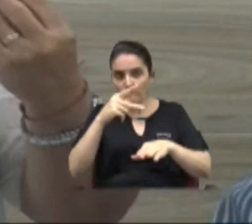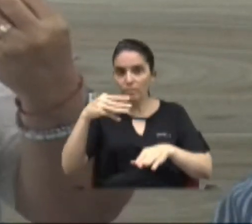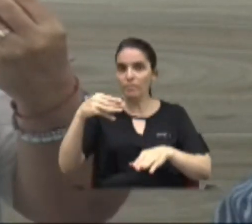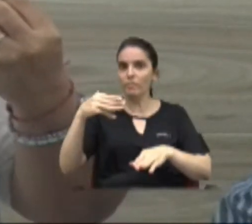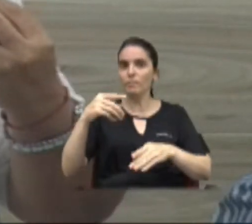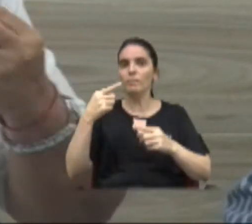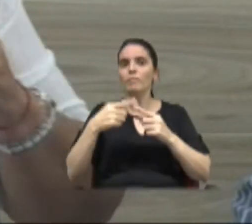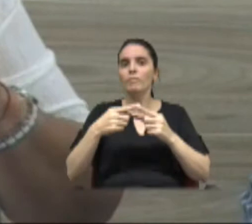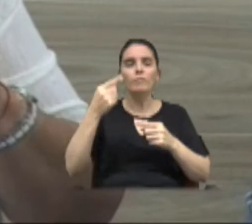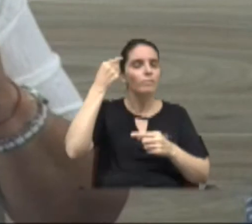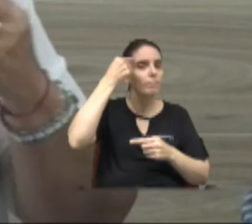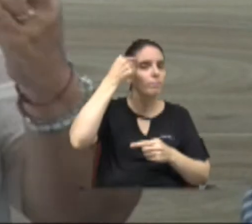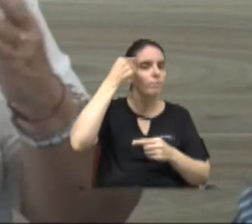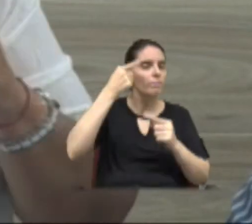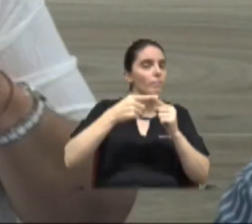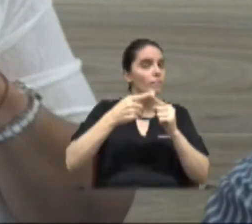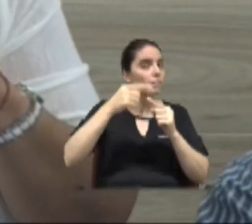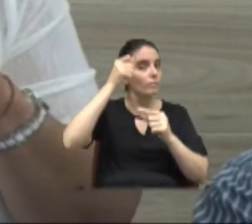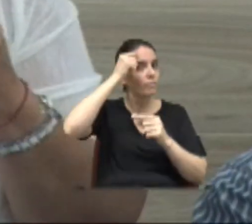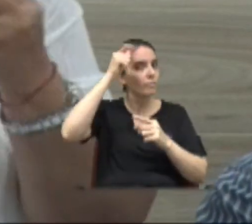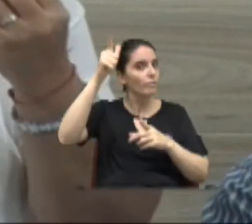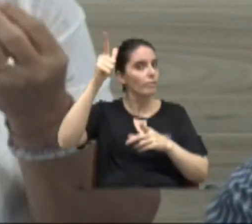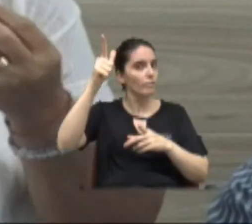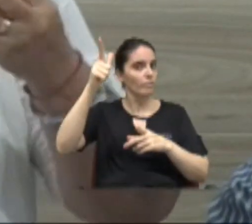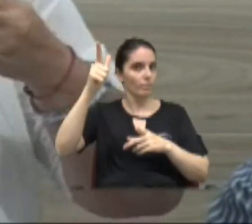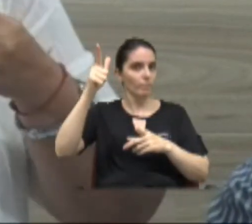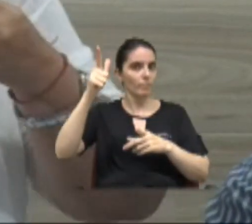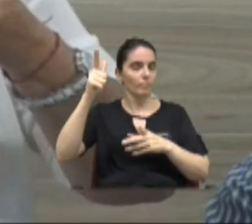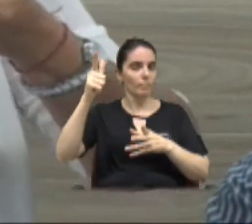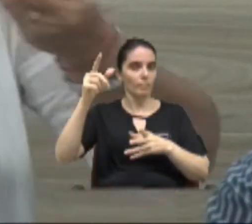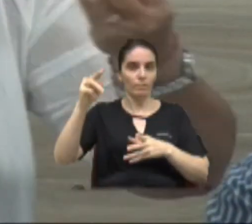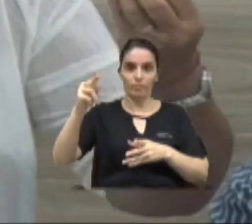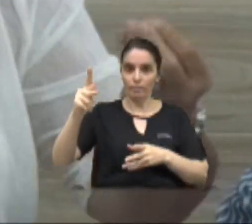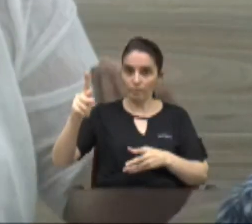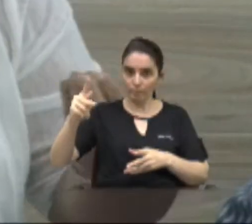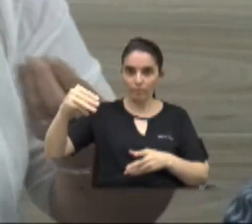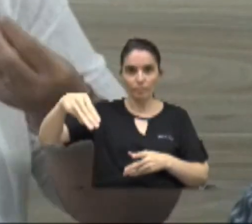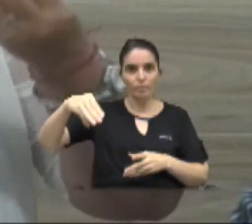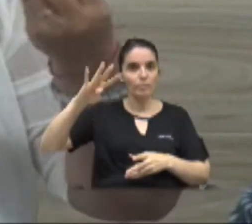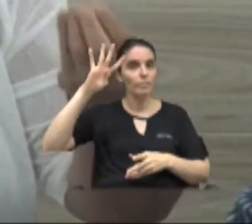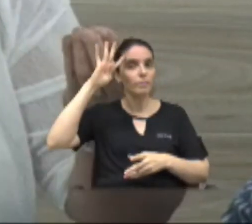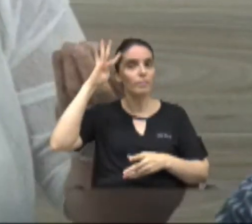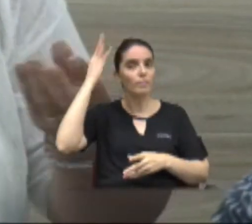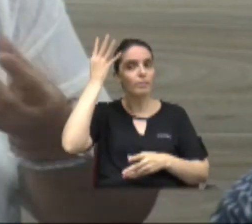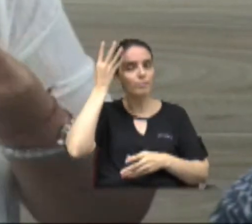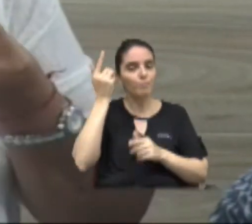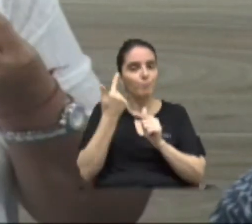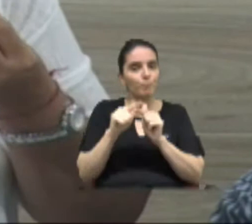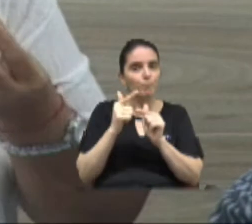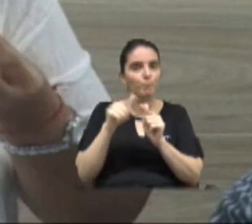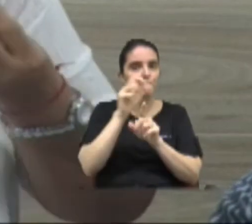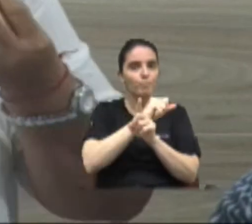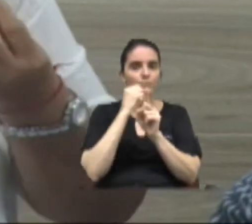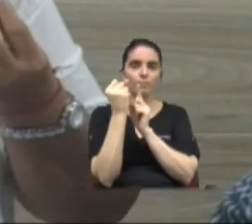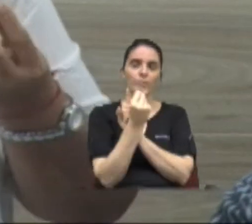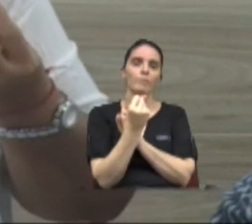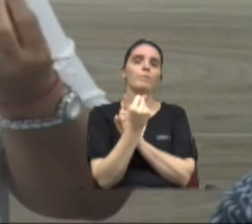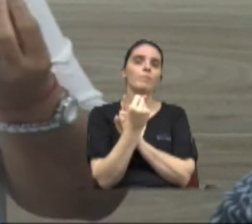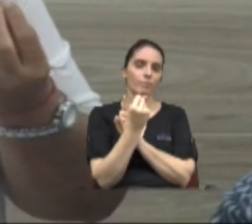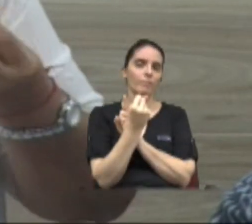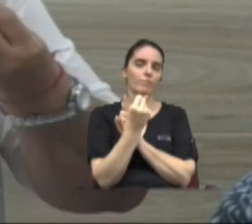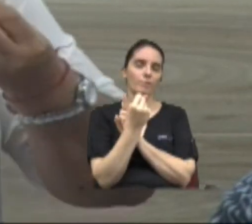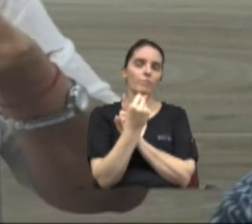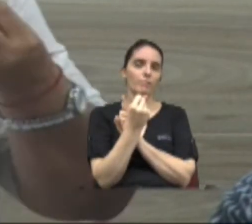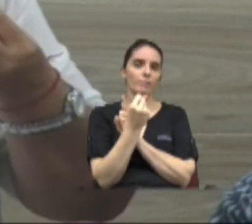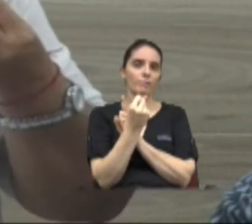quê? Porque culturalmente a polícia sempre foi nessa questão de resolver para a sociedade. Né? Então, acho